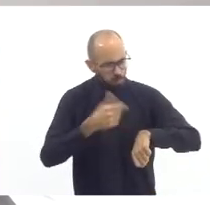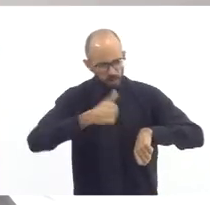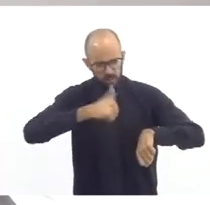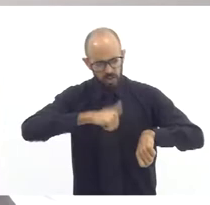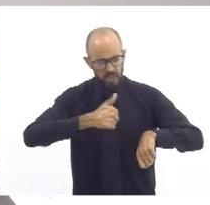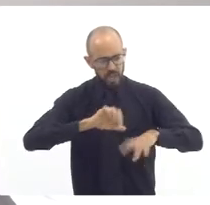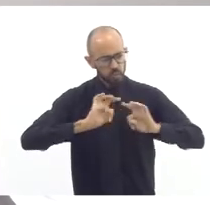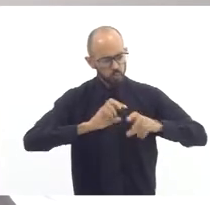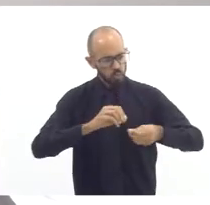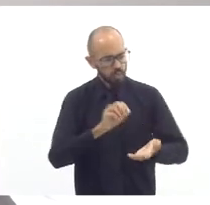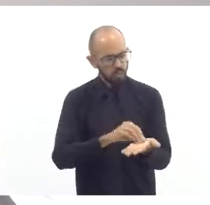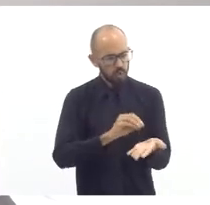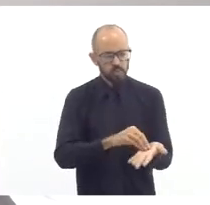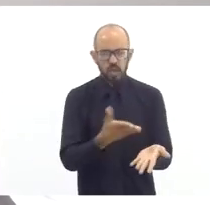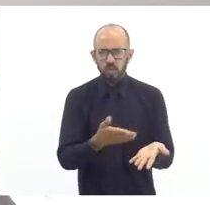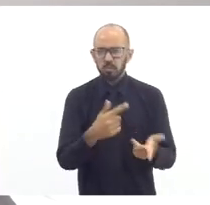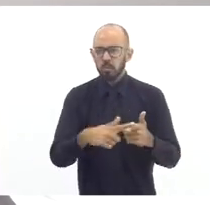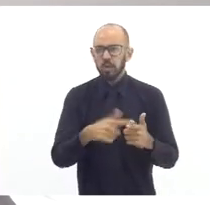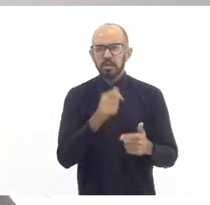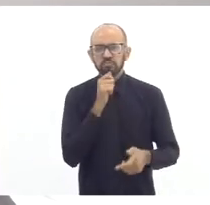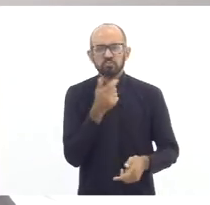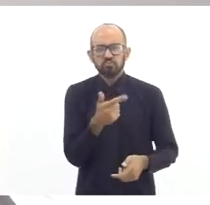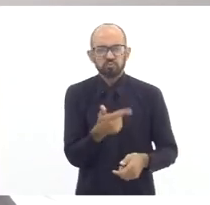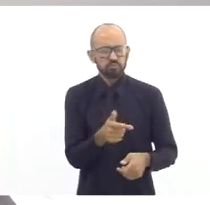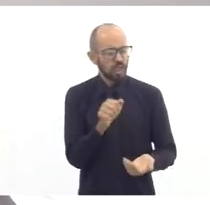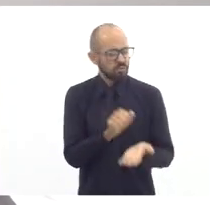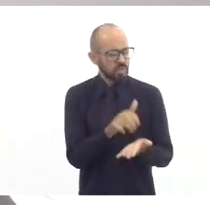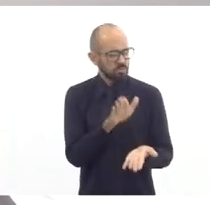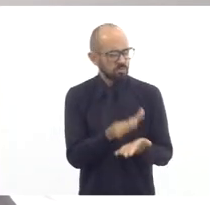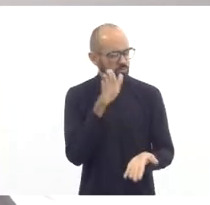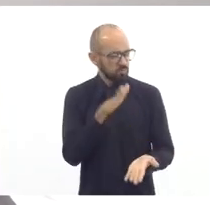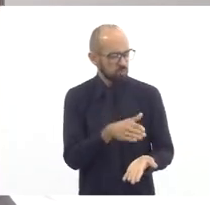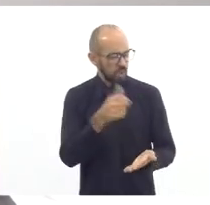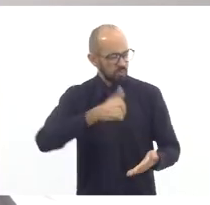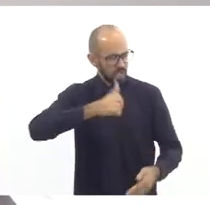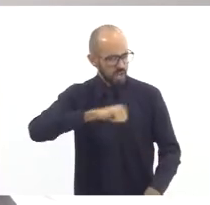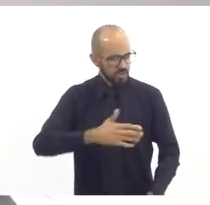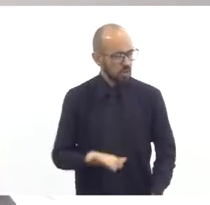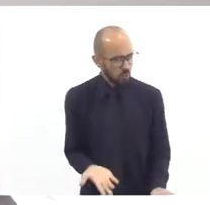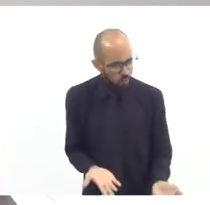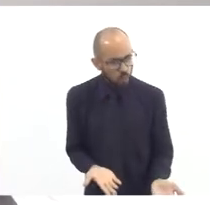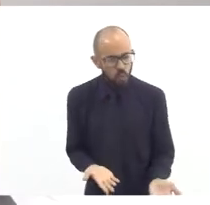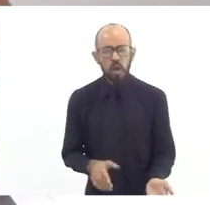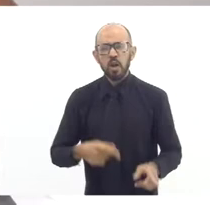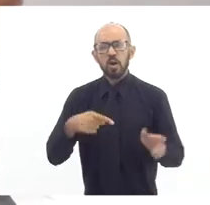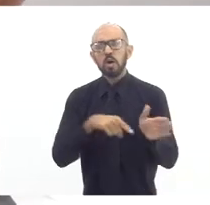essas pendências? Por que não houve julgamento dessas pendências? Está nas suas planilhas. E como eu falei aqui,